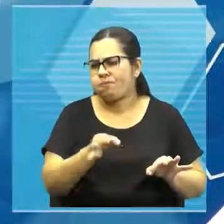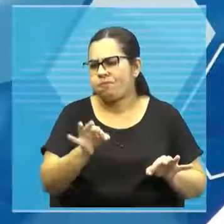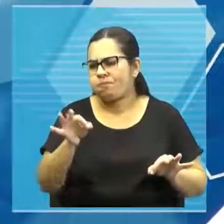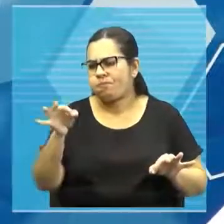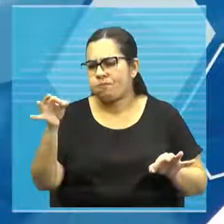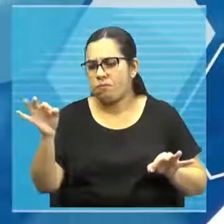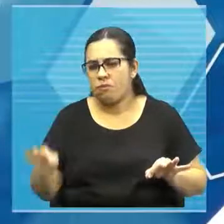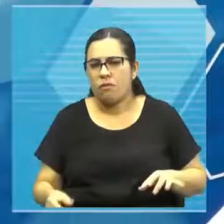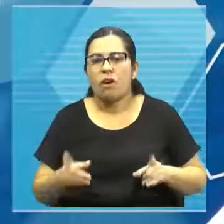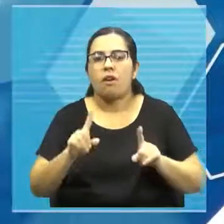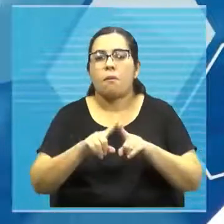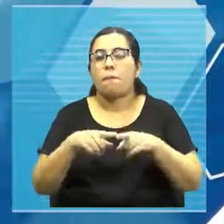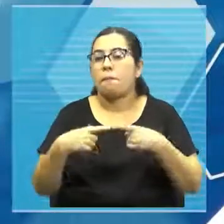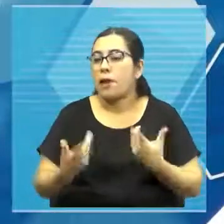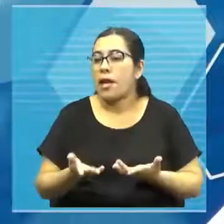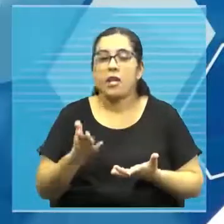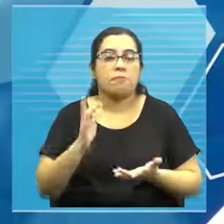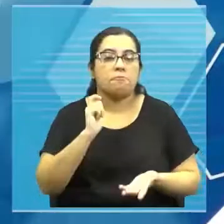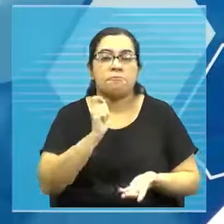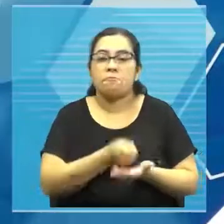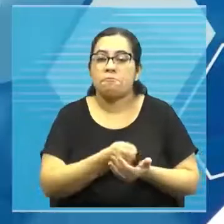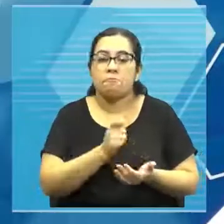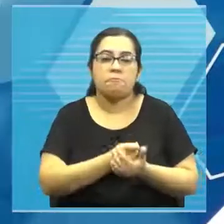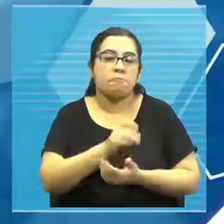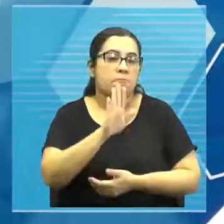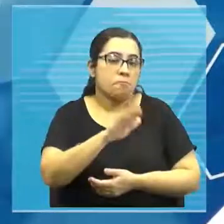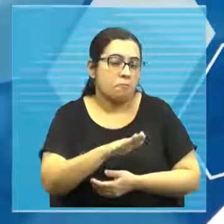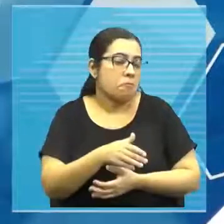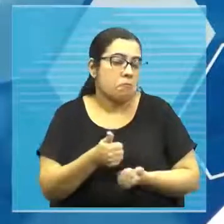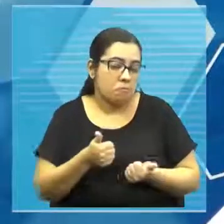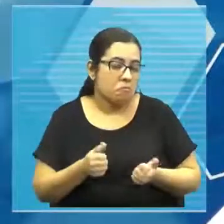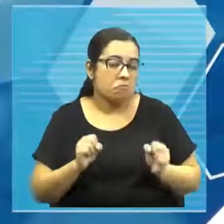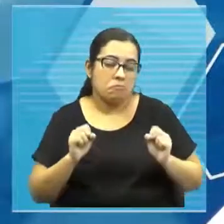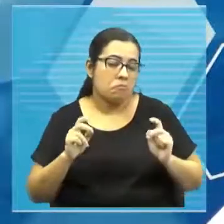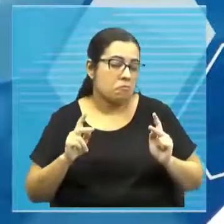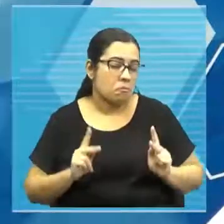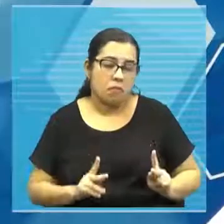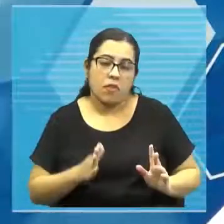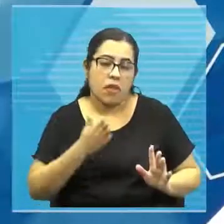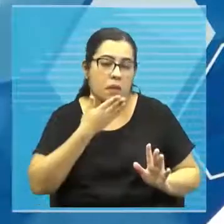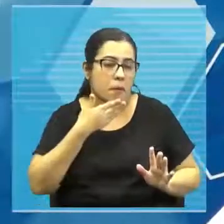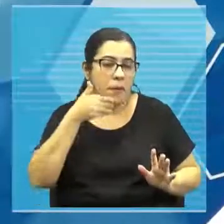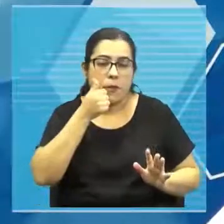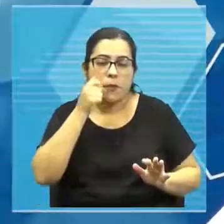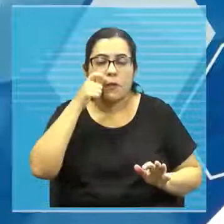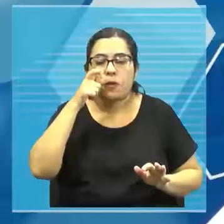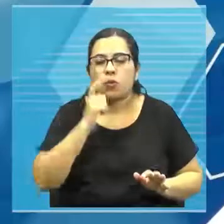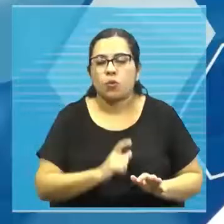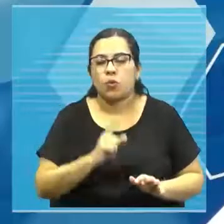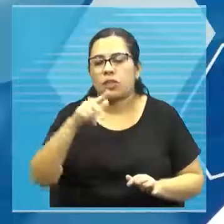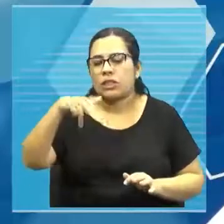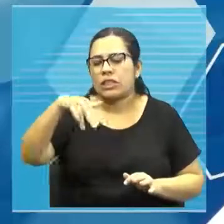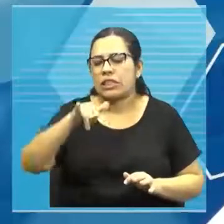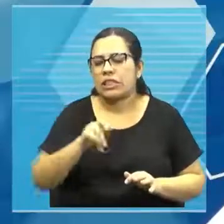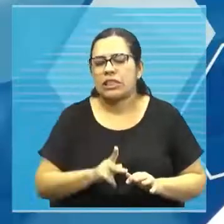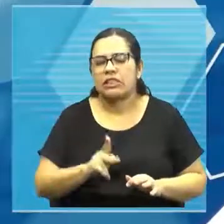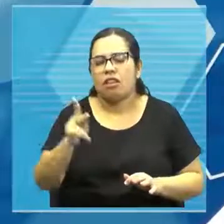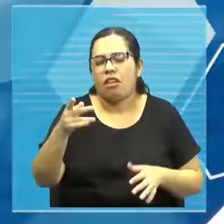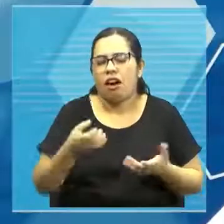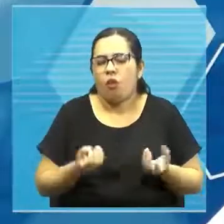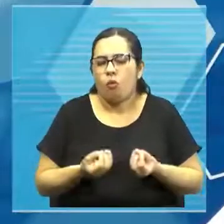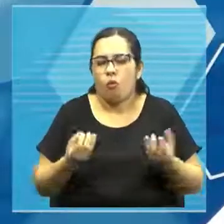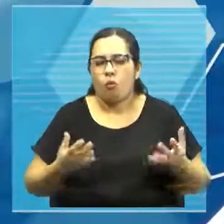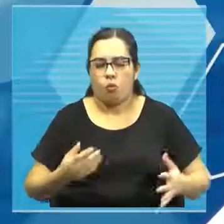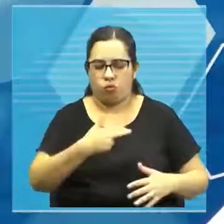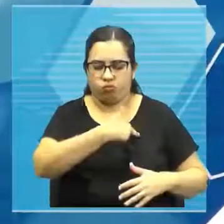os custos baixos compensam isso é muito mais interessante para nick produzir